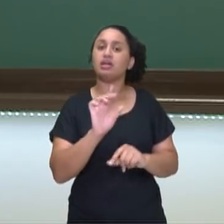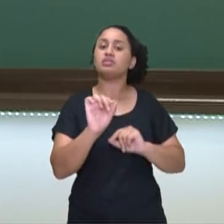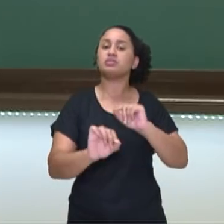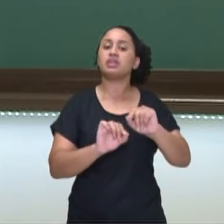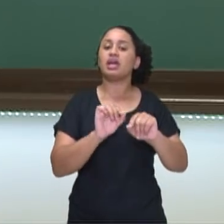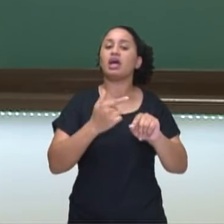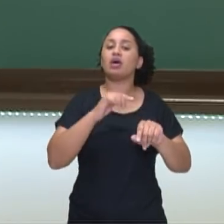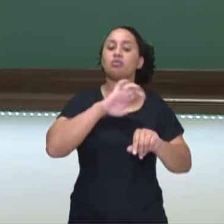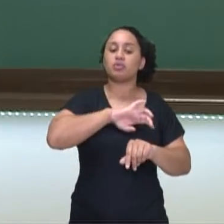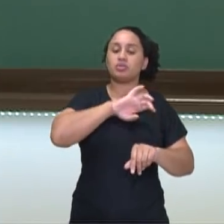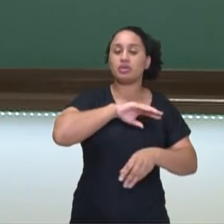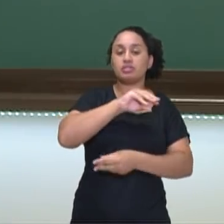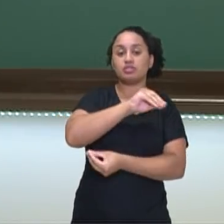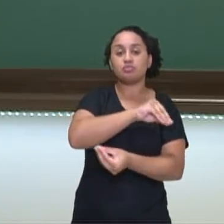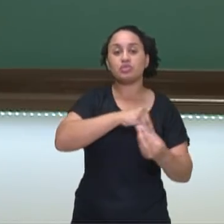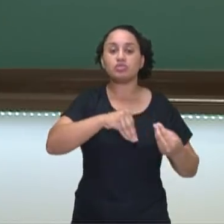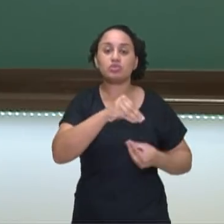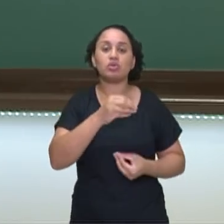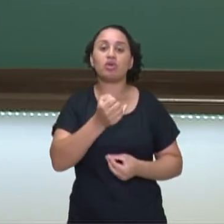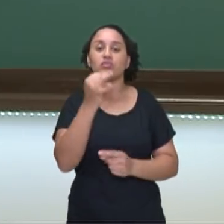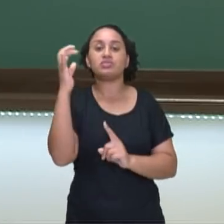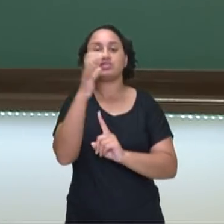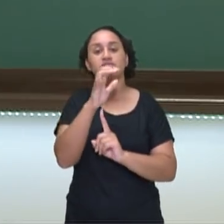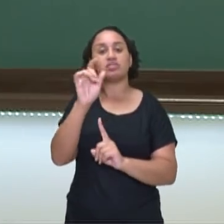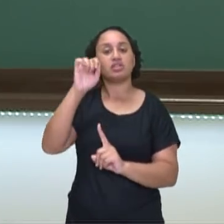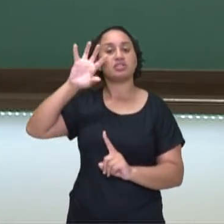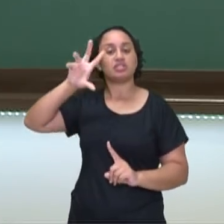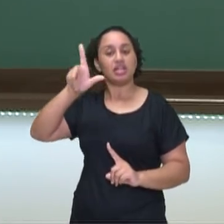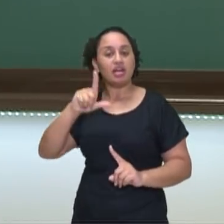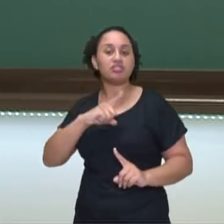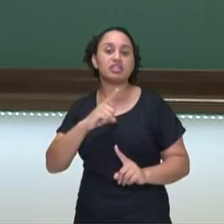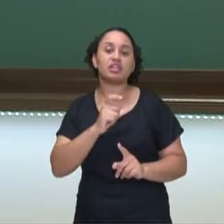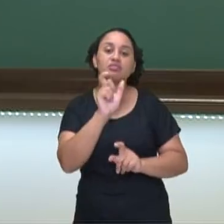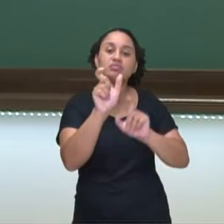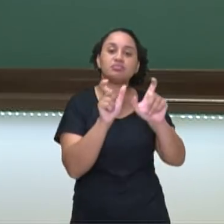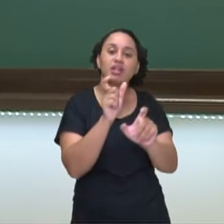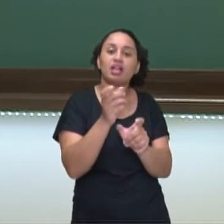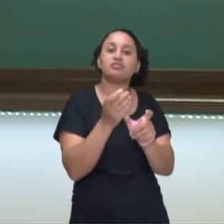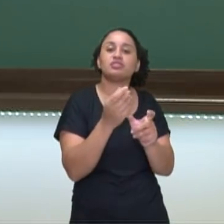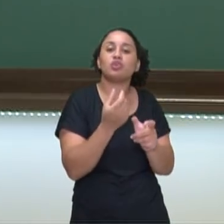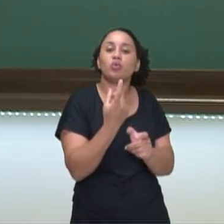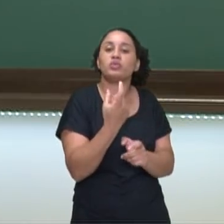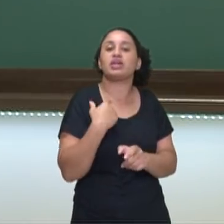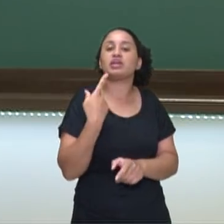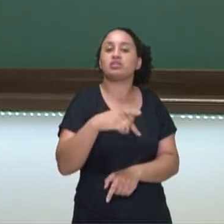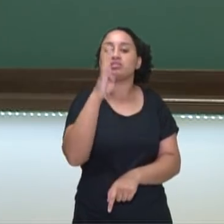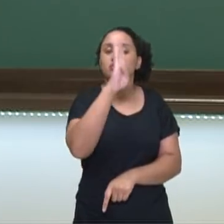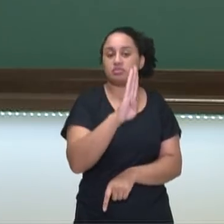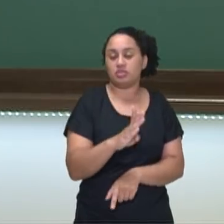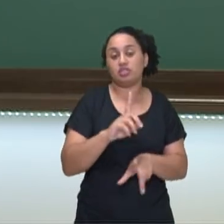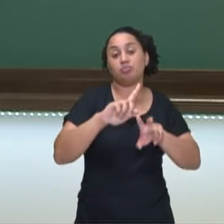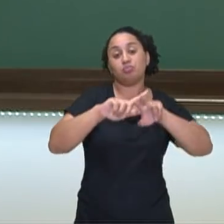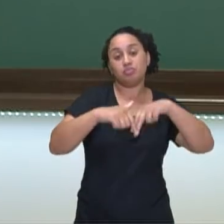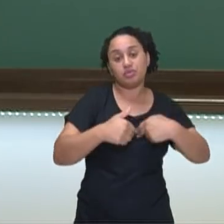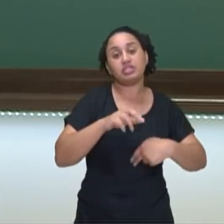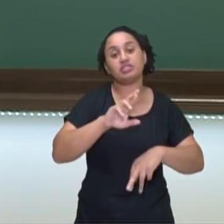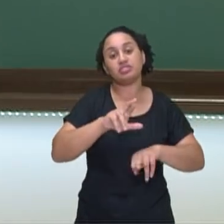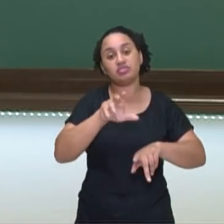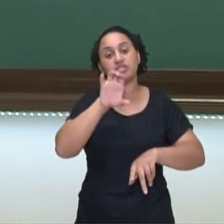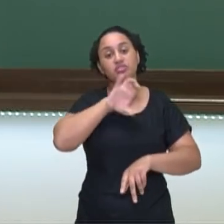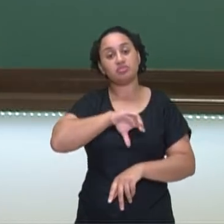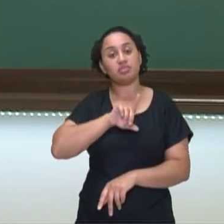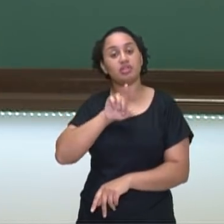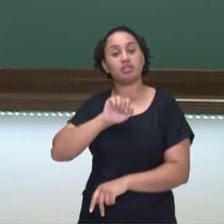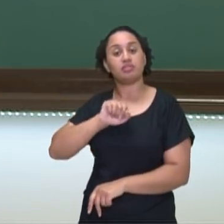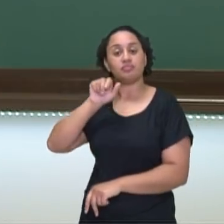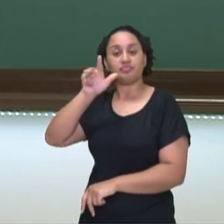criar aí expressões únicas do Brasil e esse nosso idioma ser diferente aí do português de Portugal.